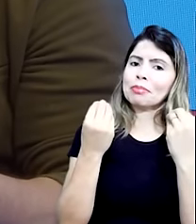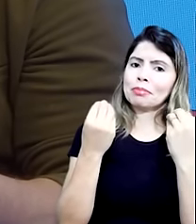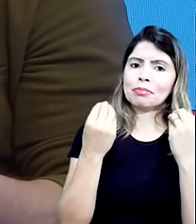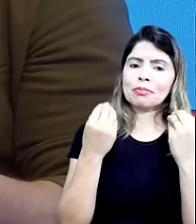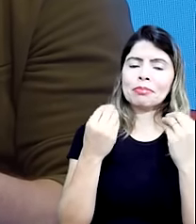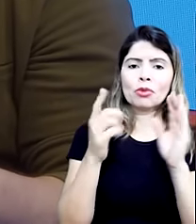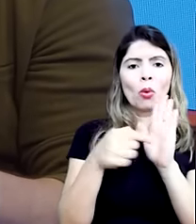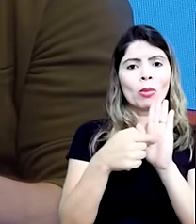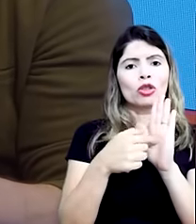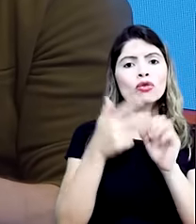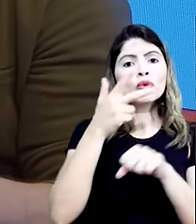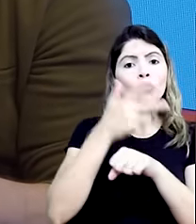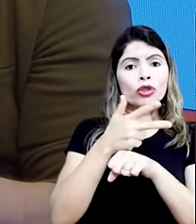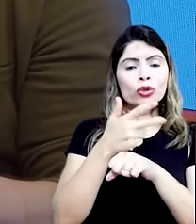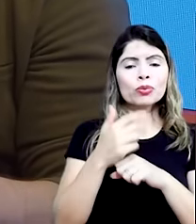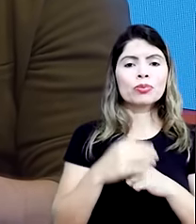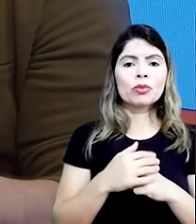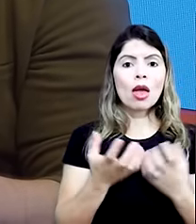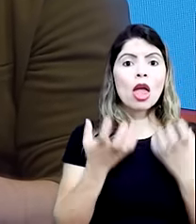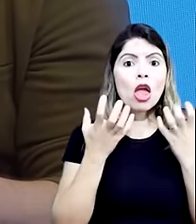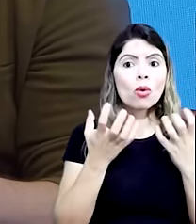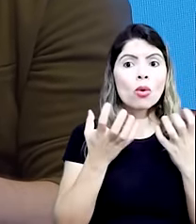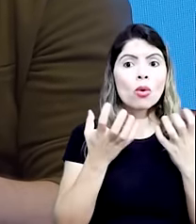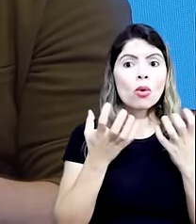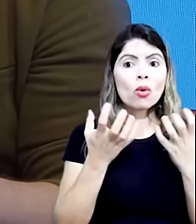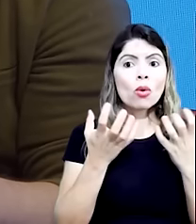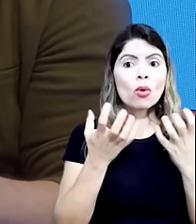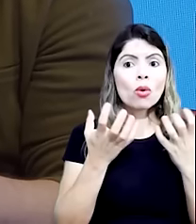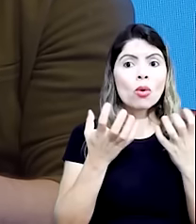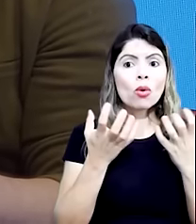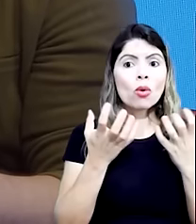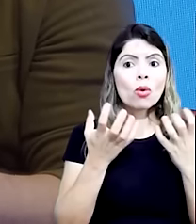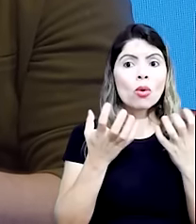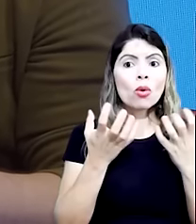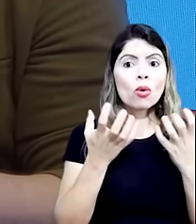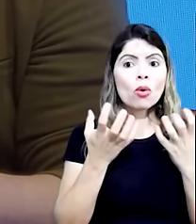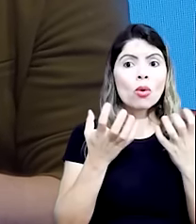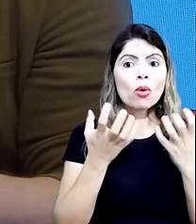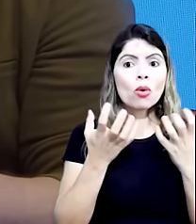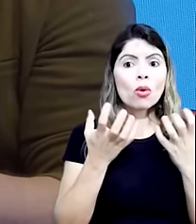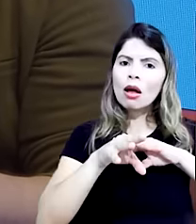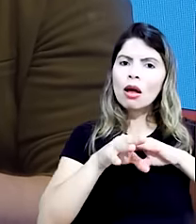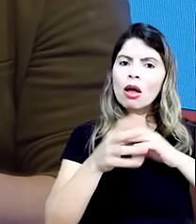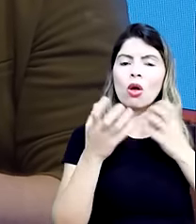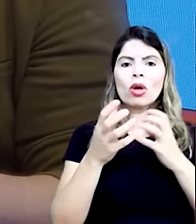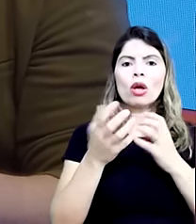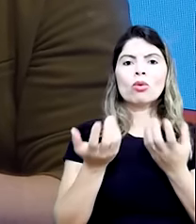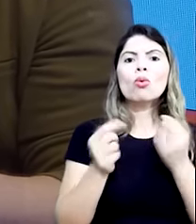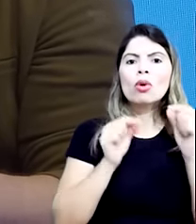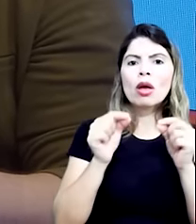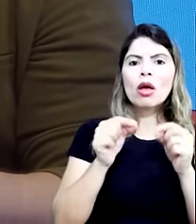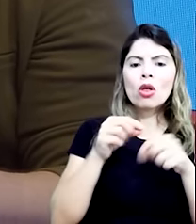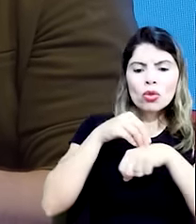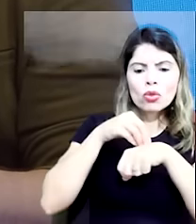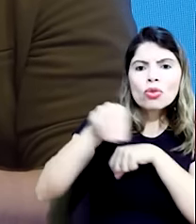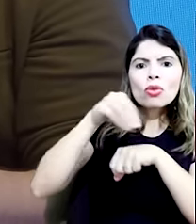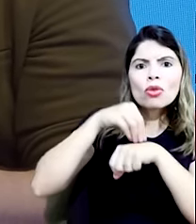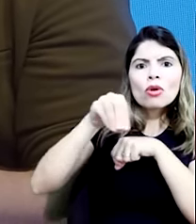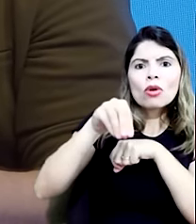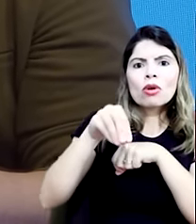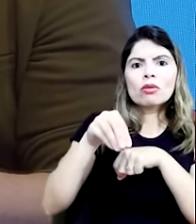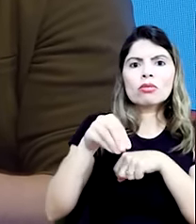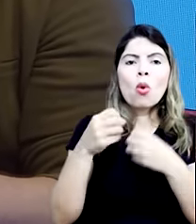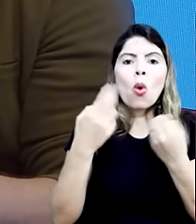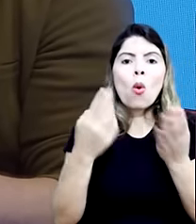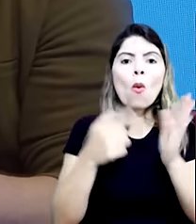depois o objetivo que eu quero com aquele vídeo né Eu quero ensinar alguém eu quero educar eu quero trazer uma novidade eu quero quero ah